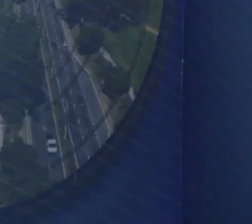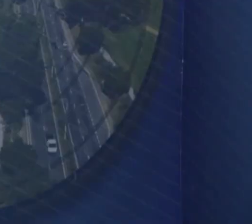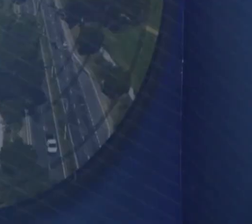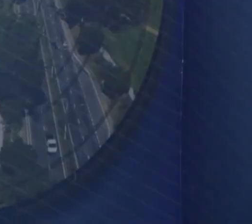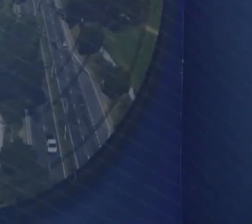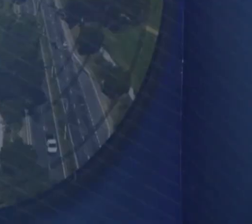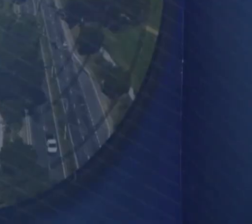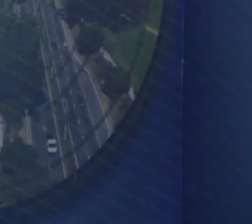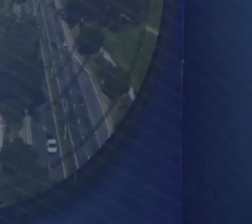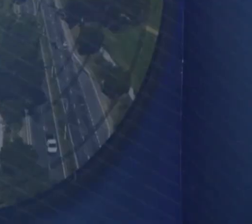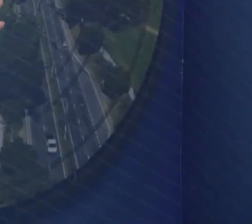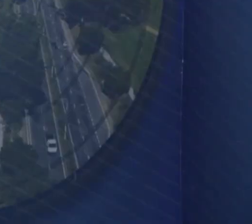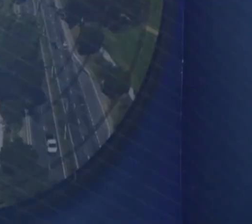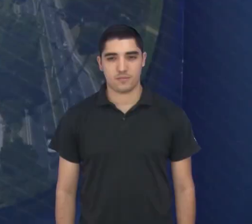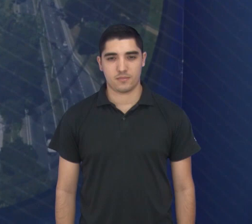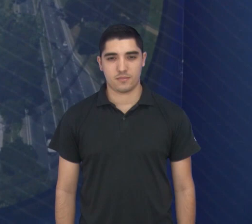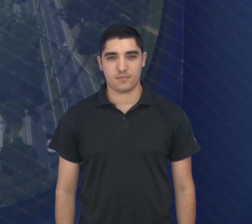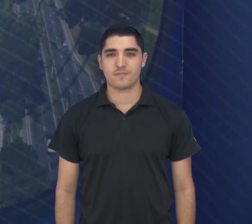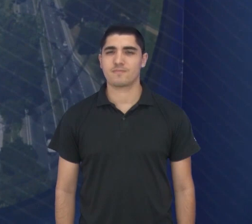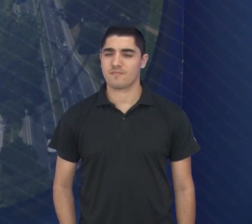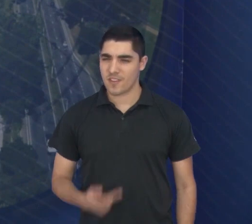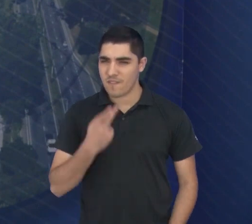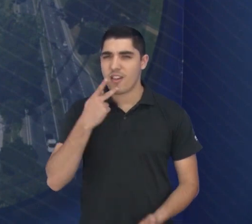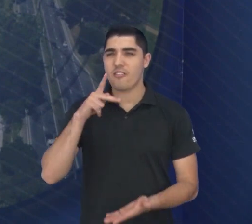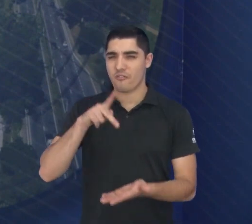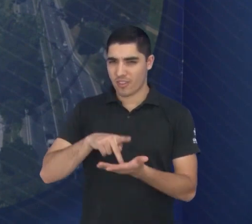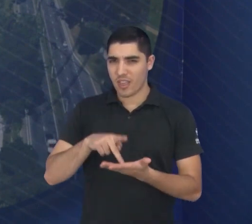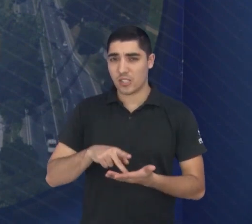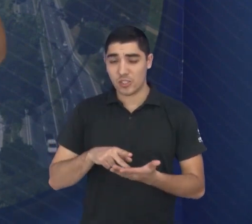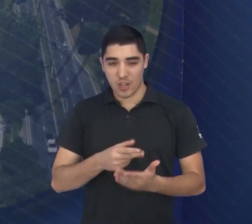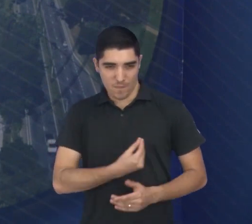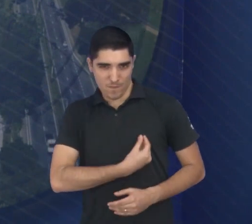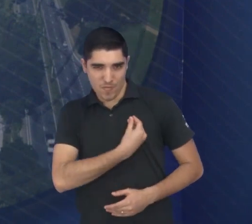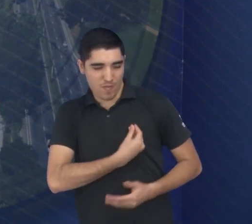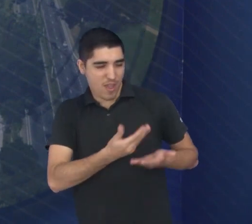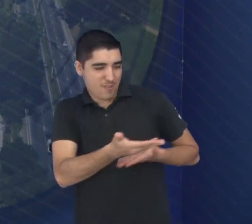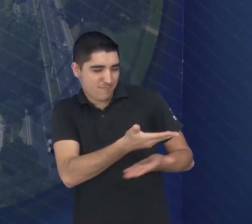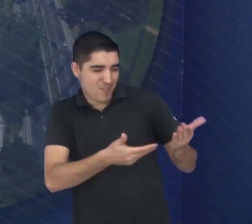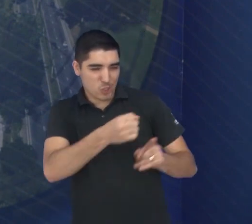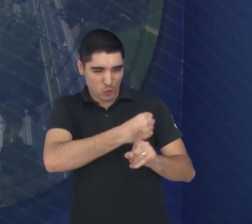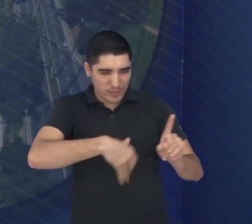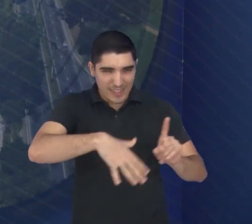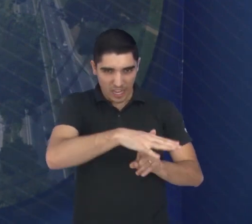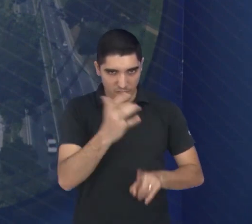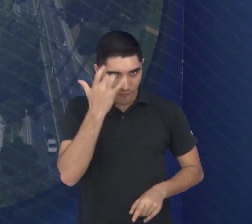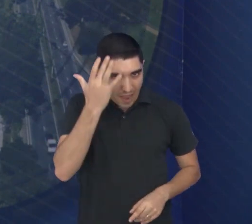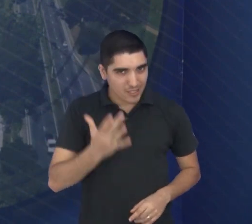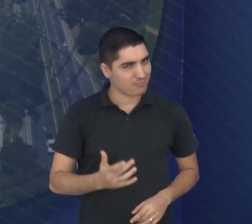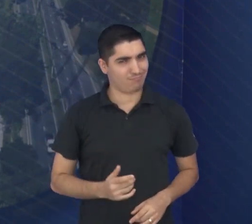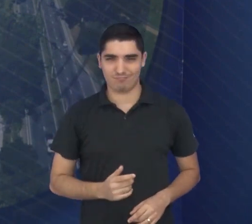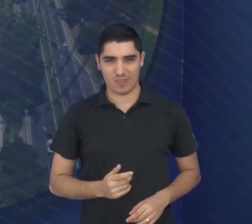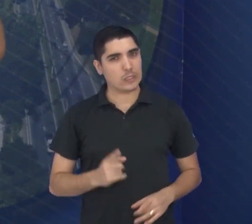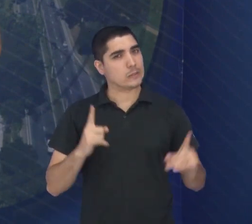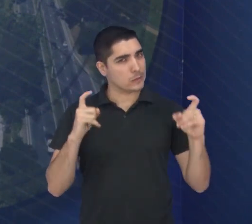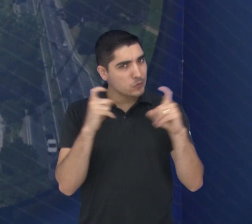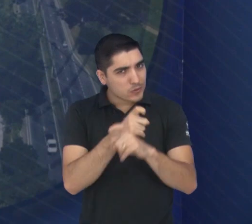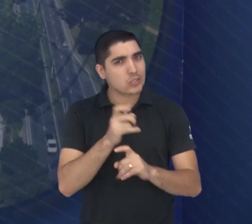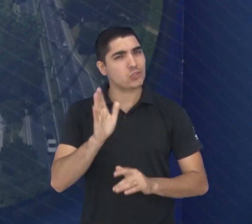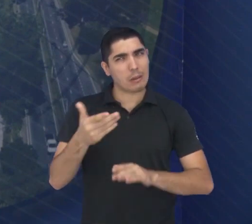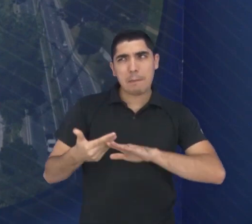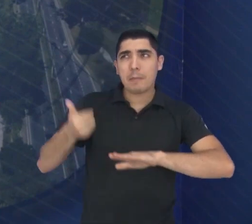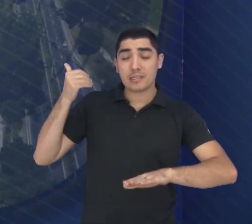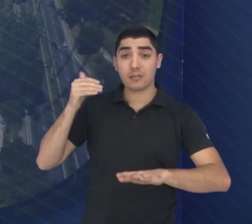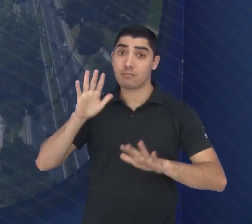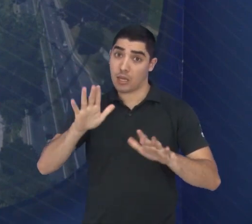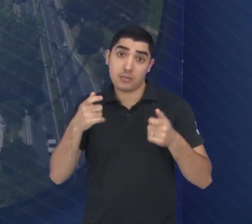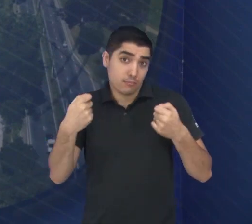Fala sério, gente, conviver em sociedade não é uma tarefa fácil, né? Desde que mundo é mundo. Mas é necessário, não tem como